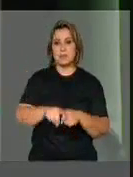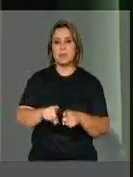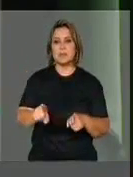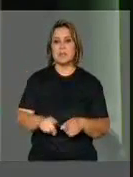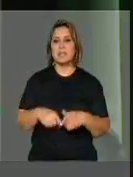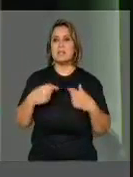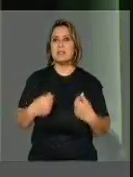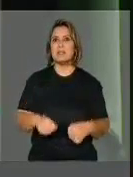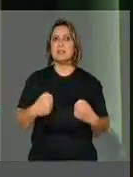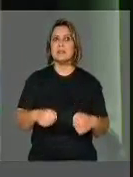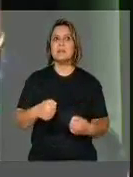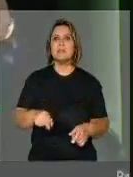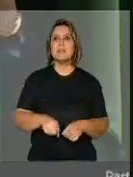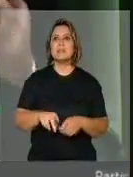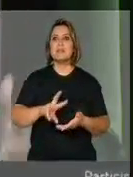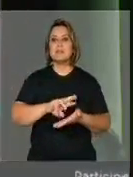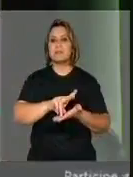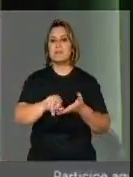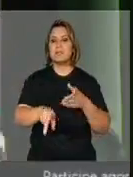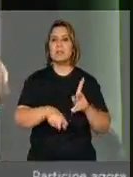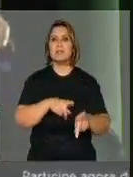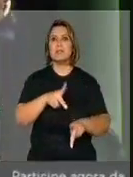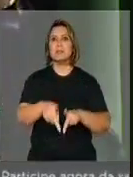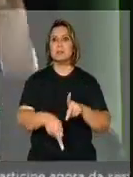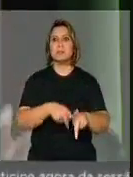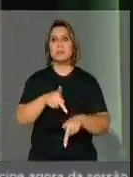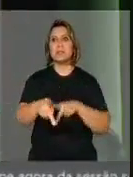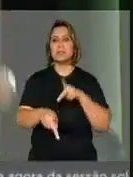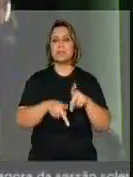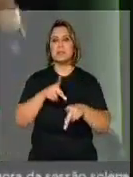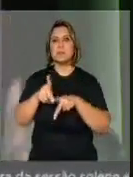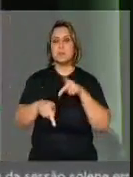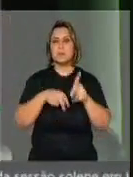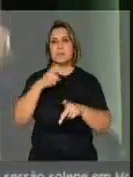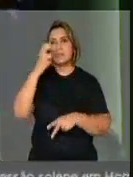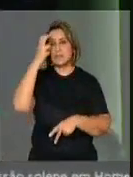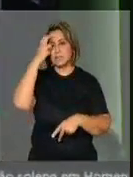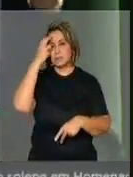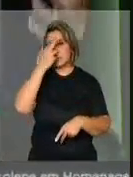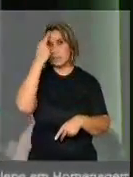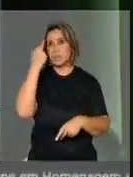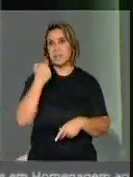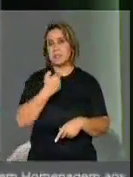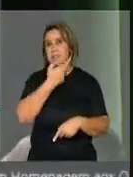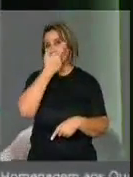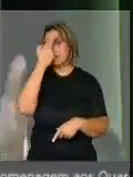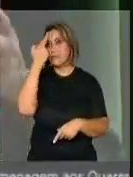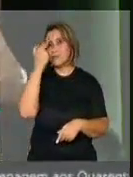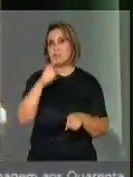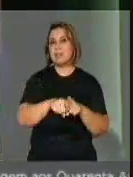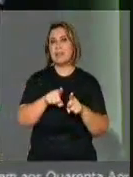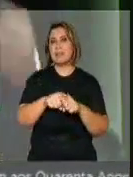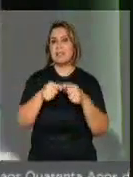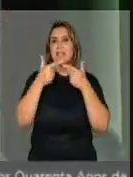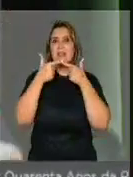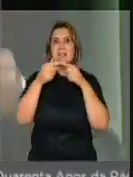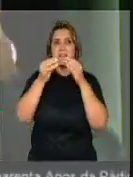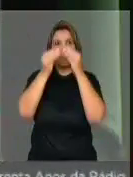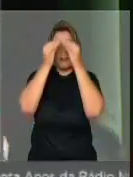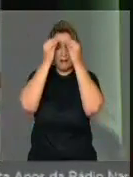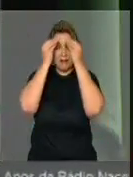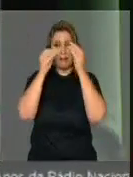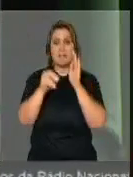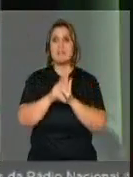pela necessidade desses vários povos, de várias etnias, de várias culturas, de várias línguas, que se afirmam